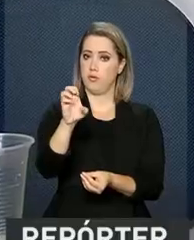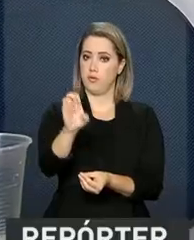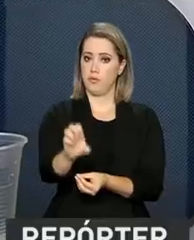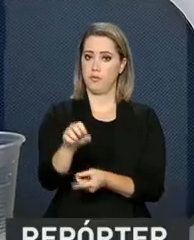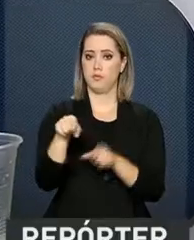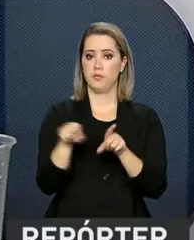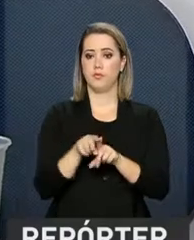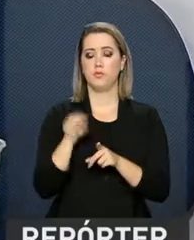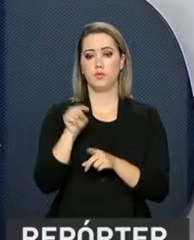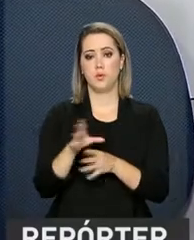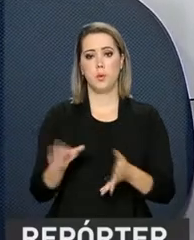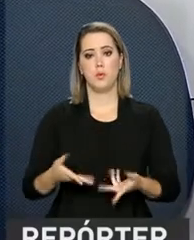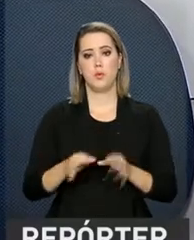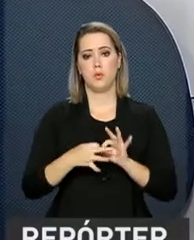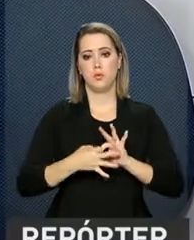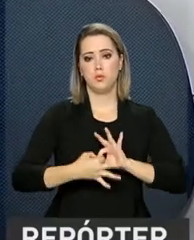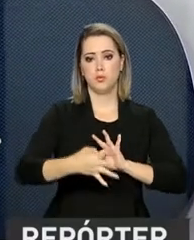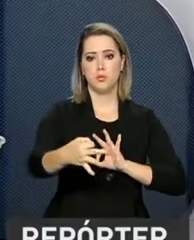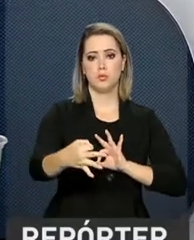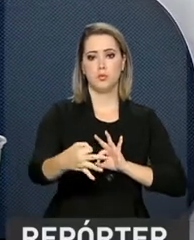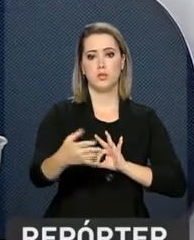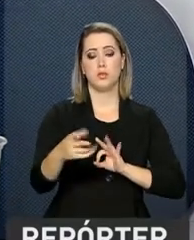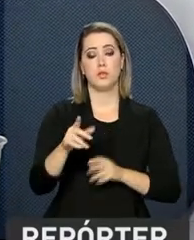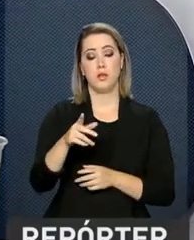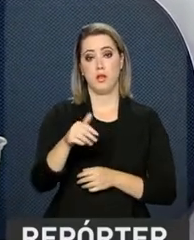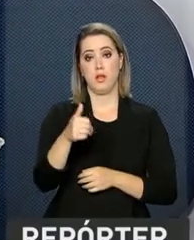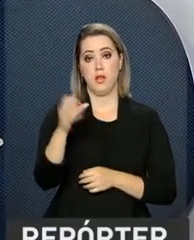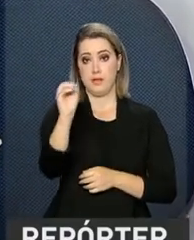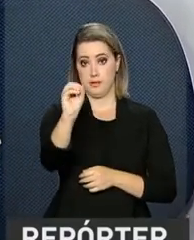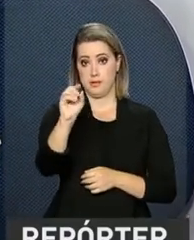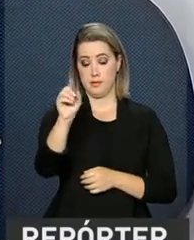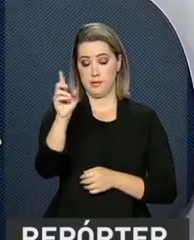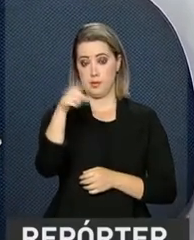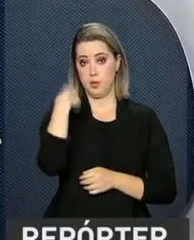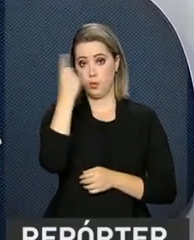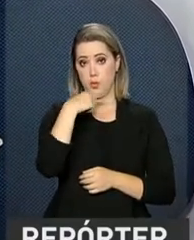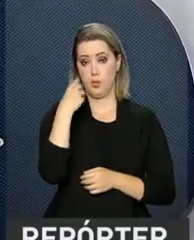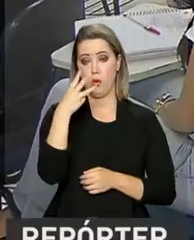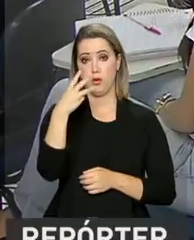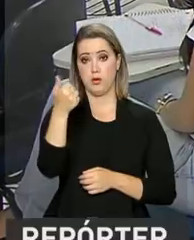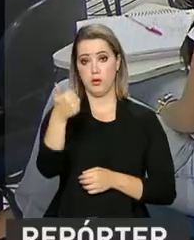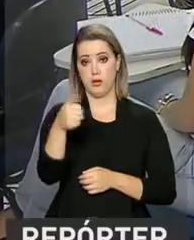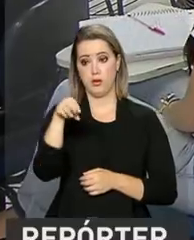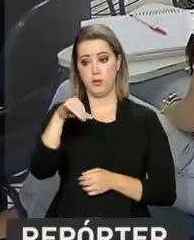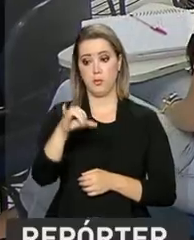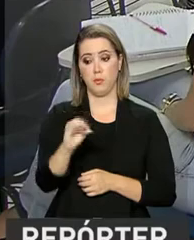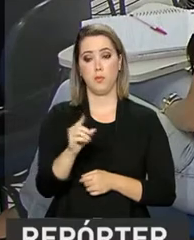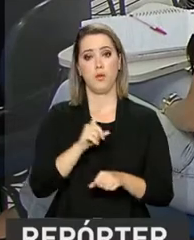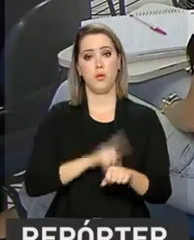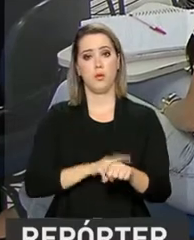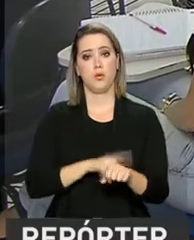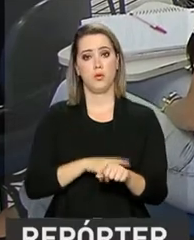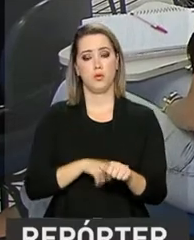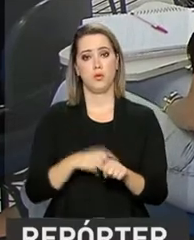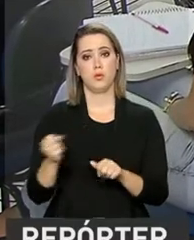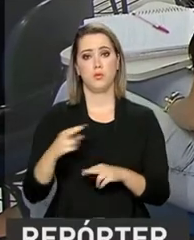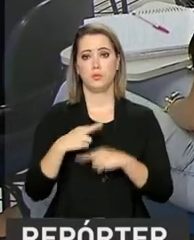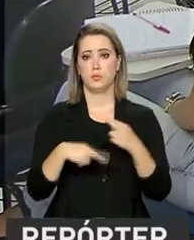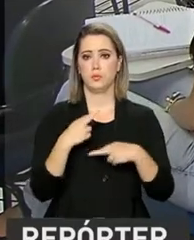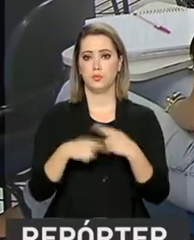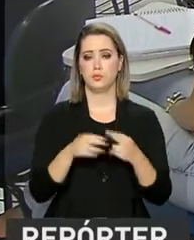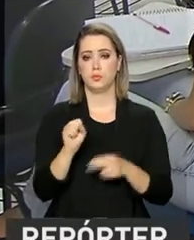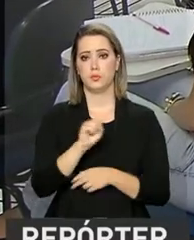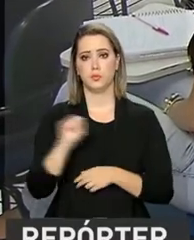fnde prorrogou para até a meia noite do dia 31 de maio o prazo para renovação semestral